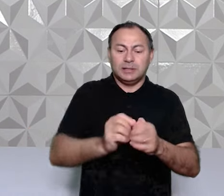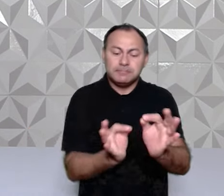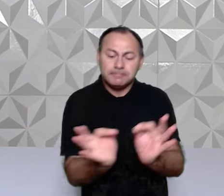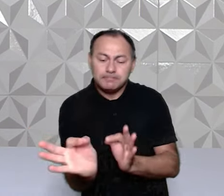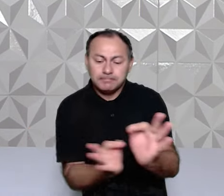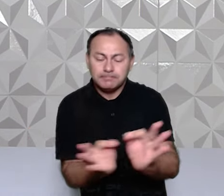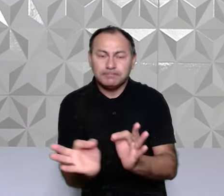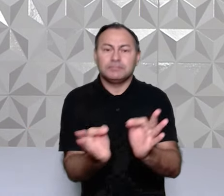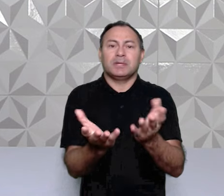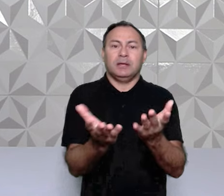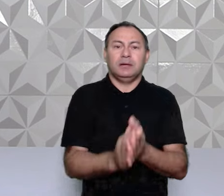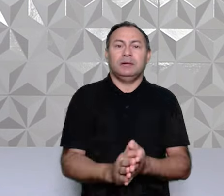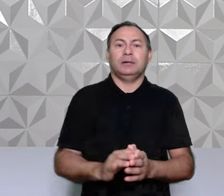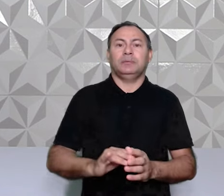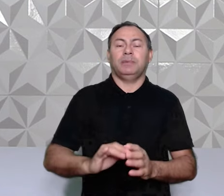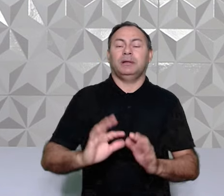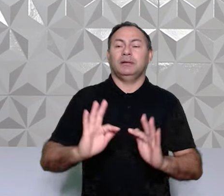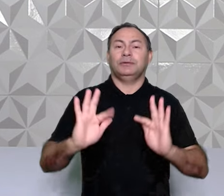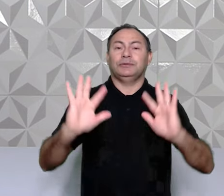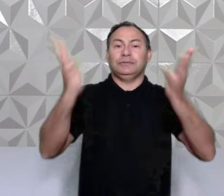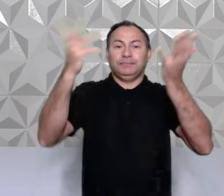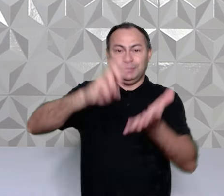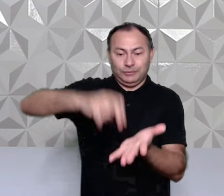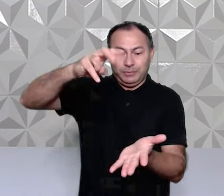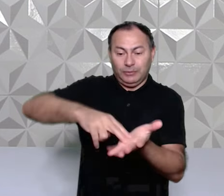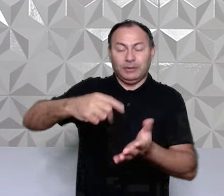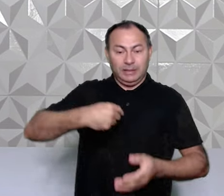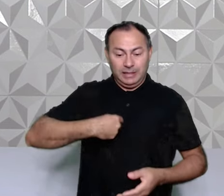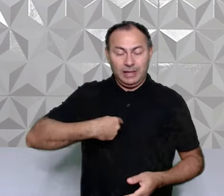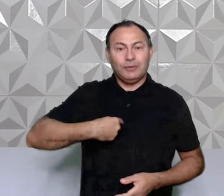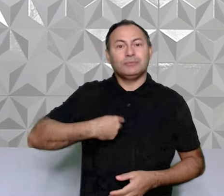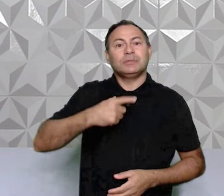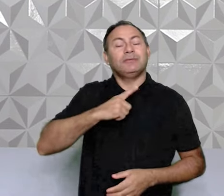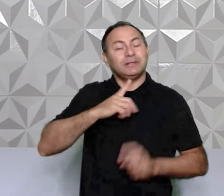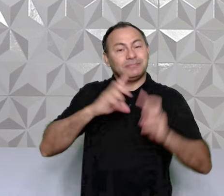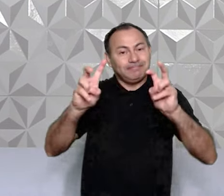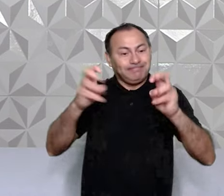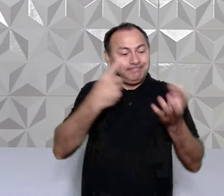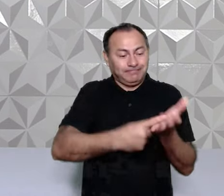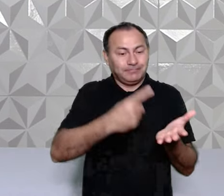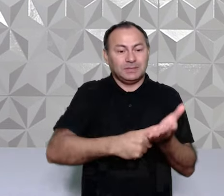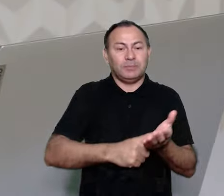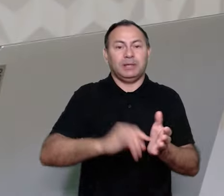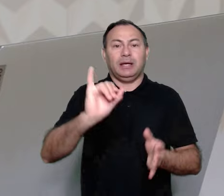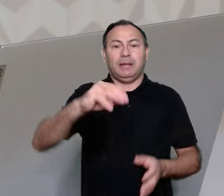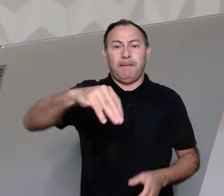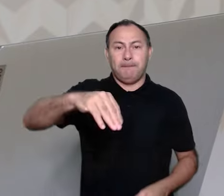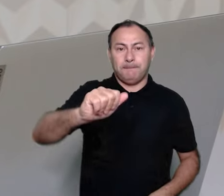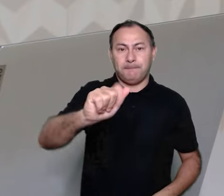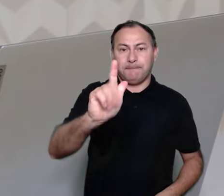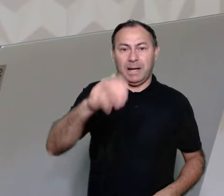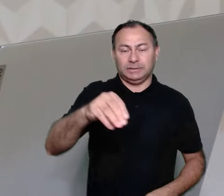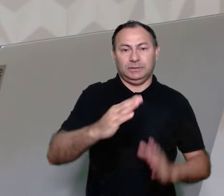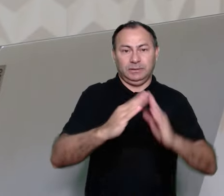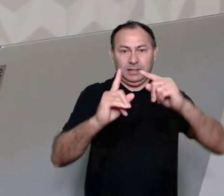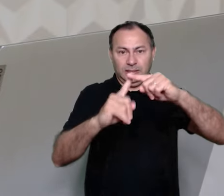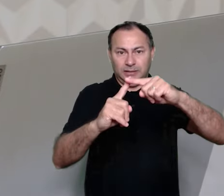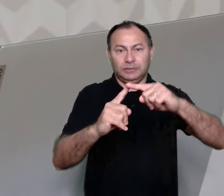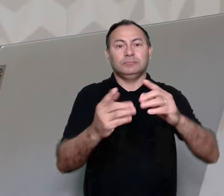fazerem para se preparar para este jubileu. E para mim coube essa temática sobre as imagens da